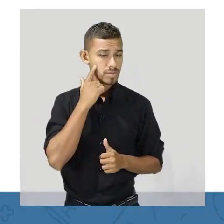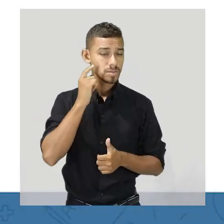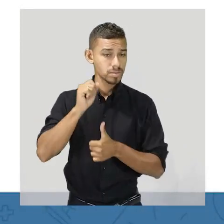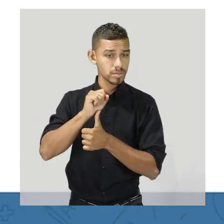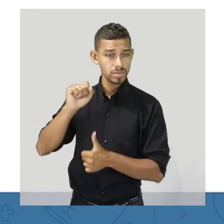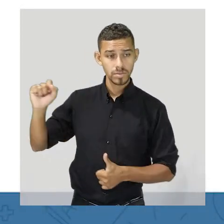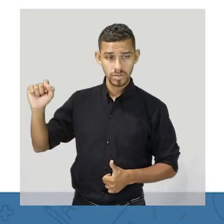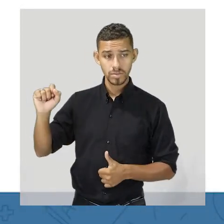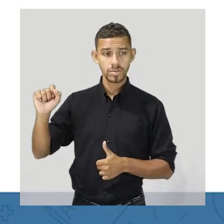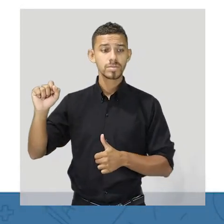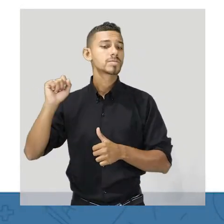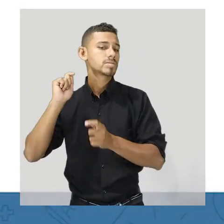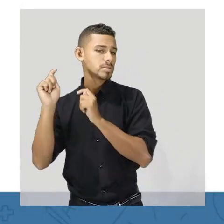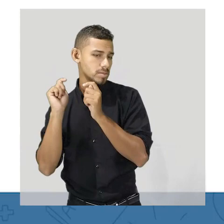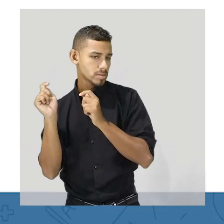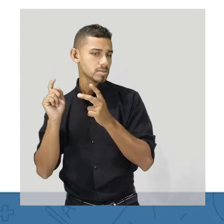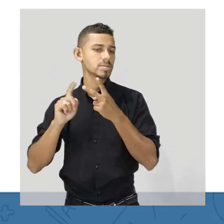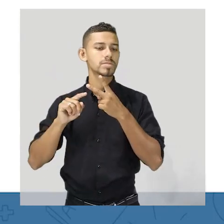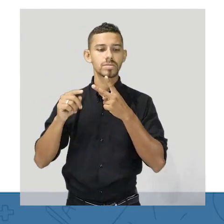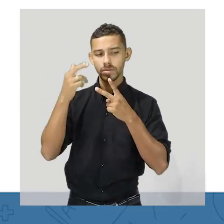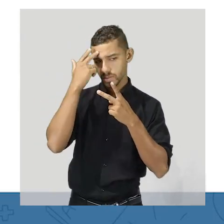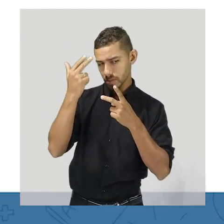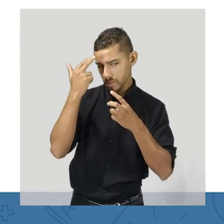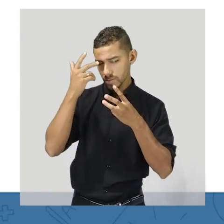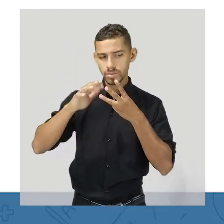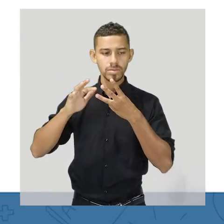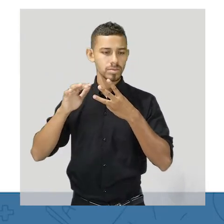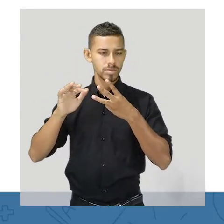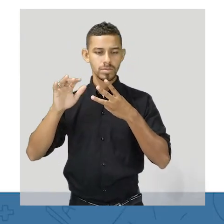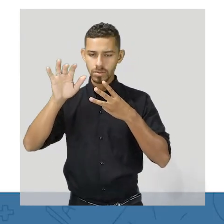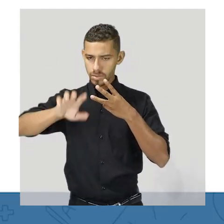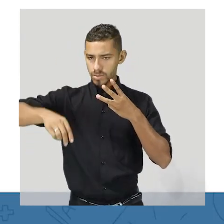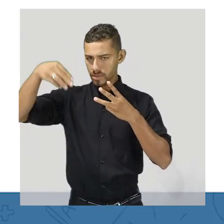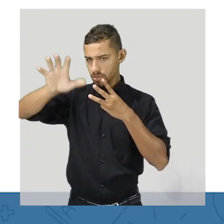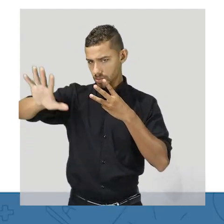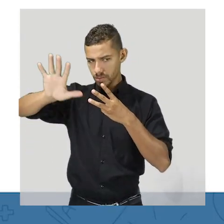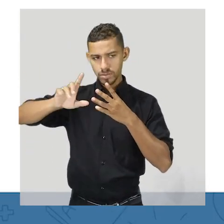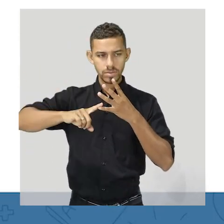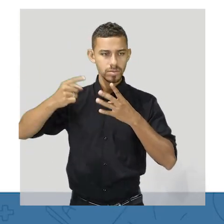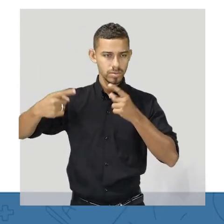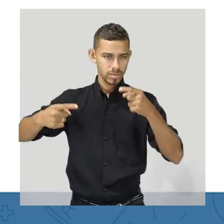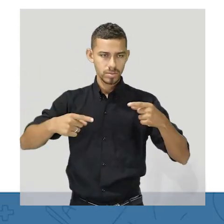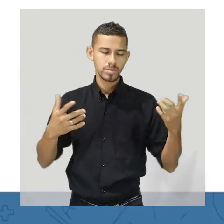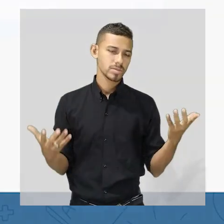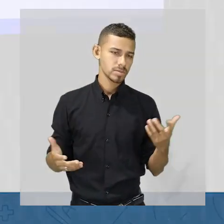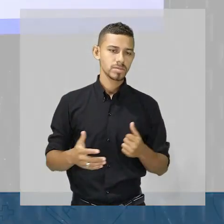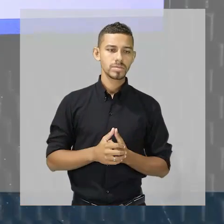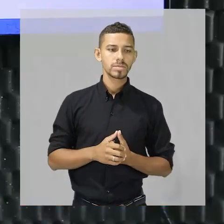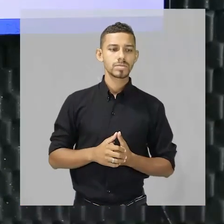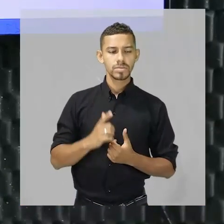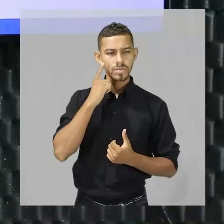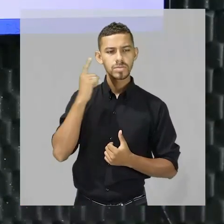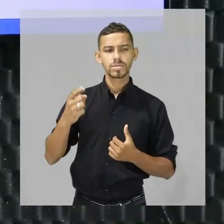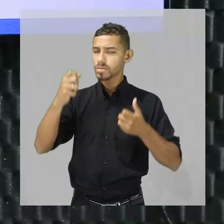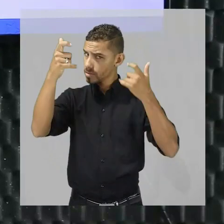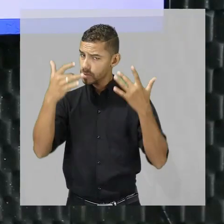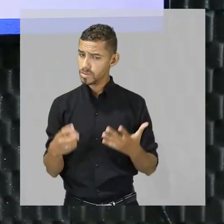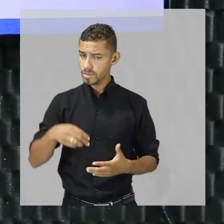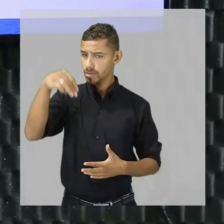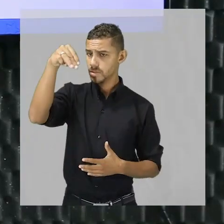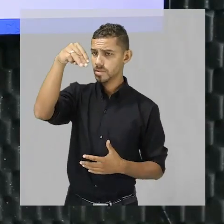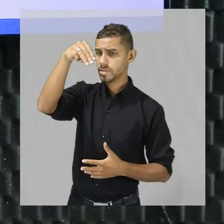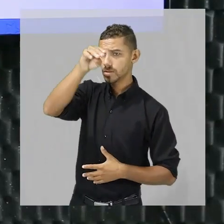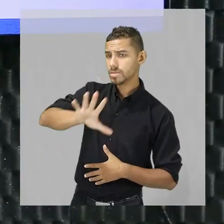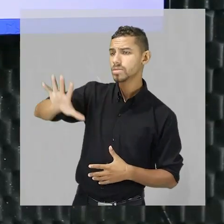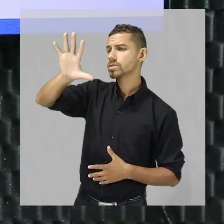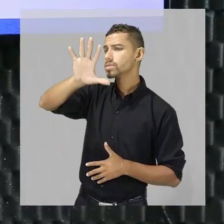vai ter aqui, ó, mapa econômico, mapa histórico, mapa físico, tá? E fora de outros, tem mapa político, por exemplo. Galera, quando a gente fala de mapa, antes